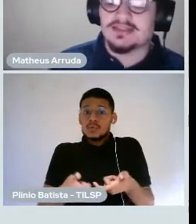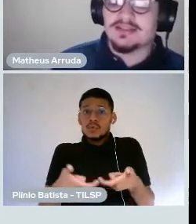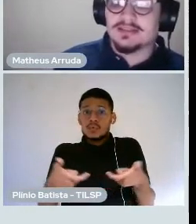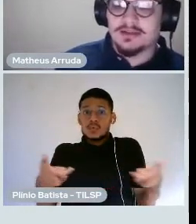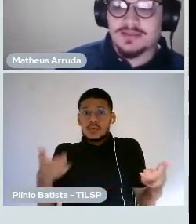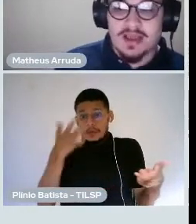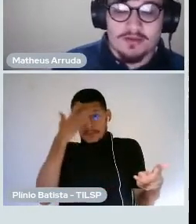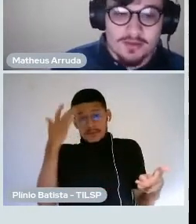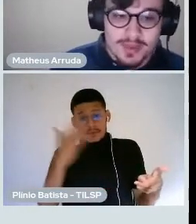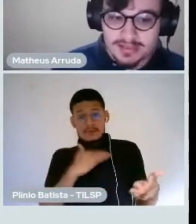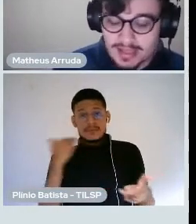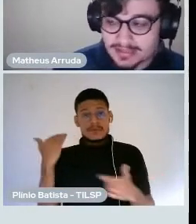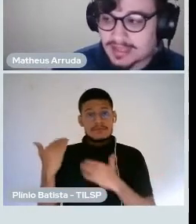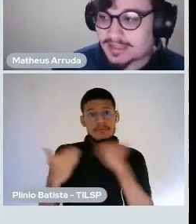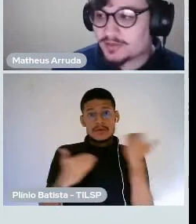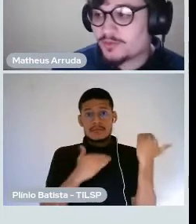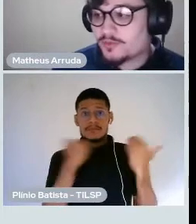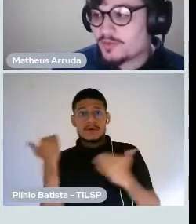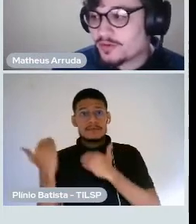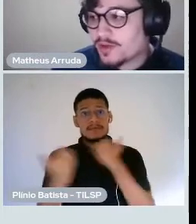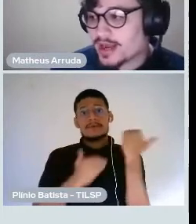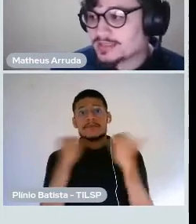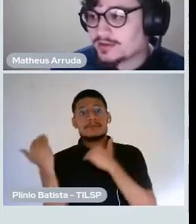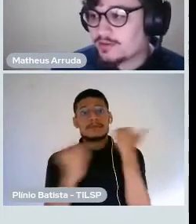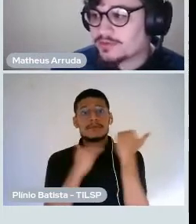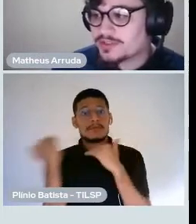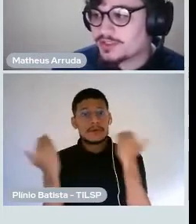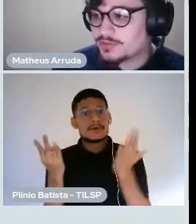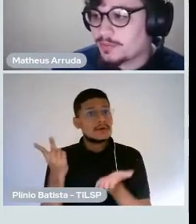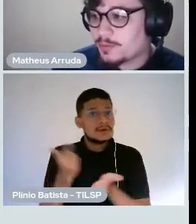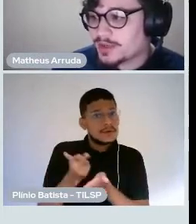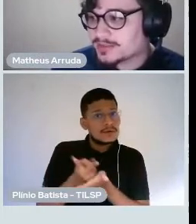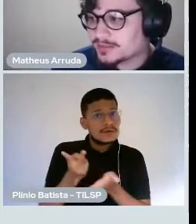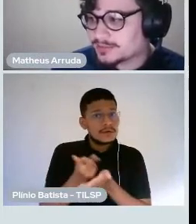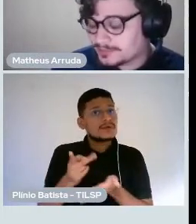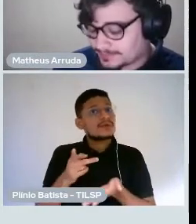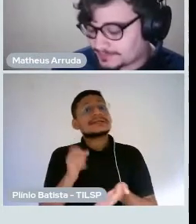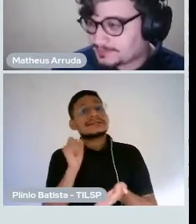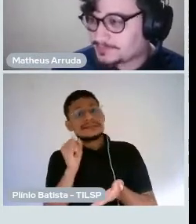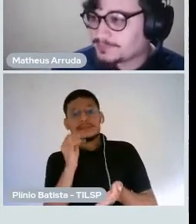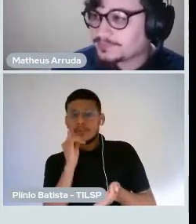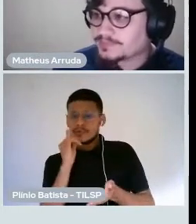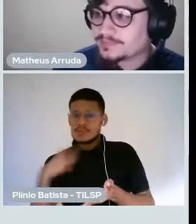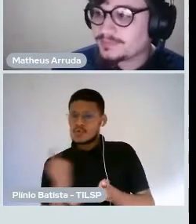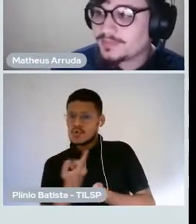né? Então, isso é algo também a estar atento com relação a quando se estuda a população.